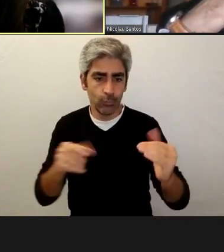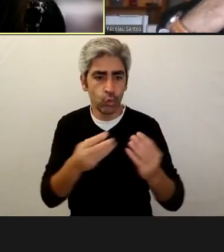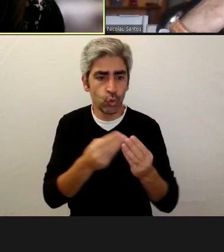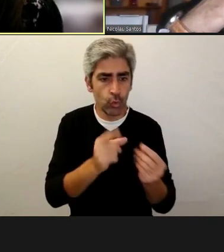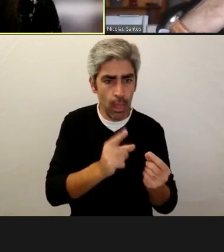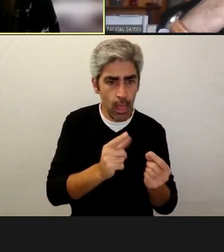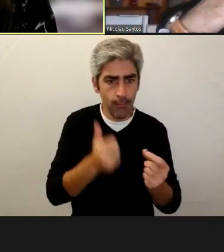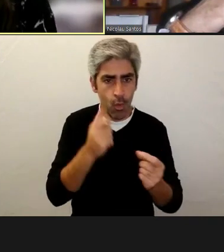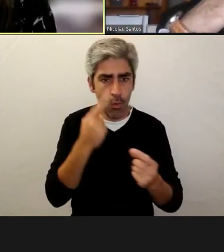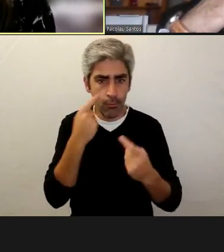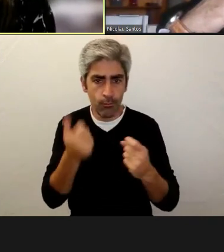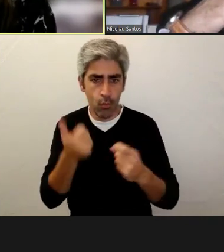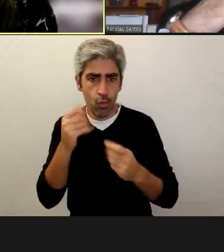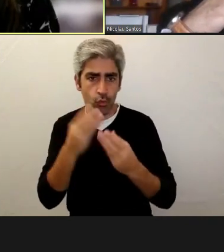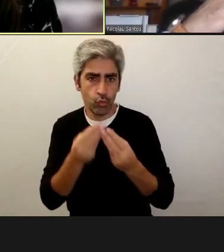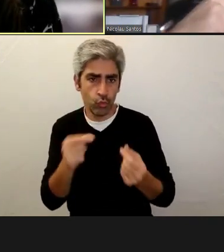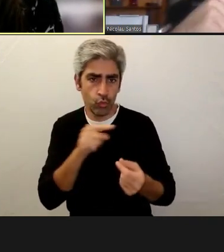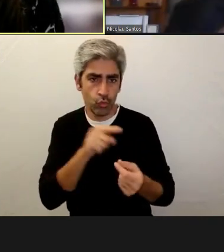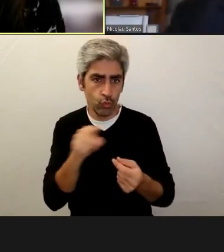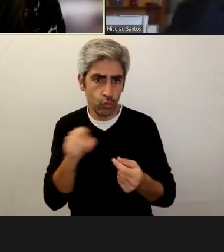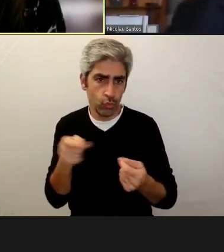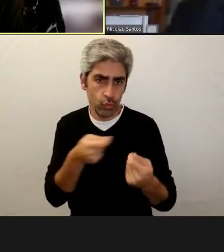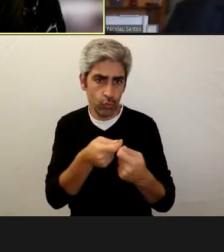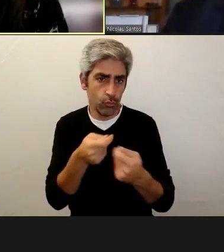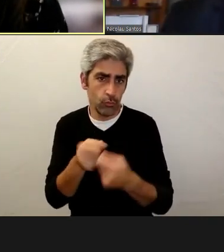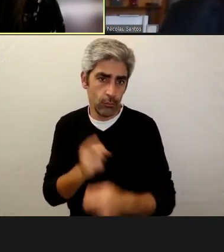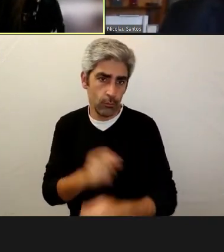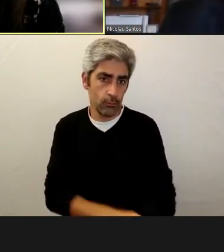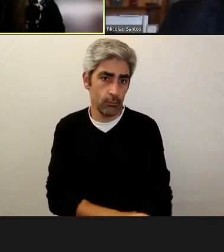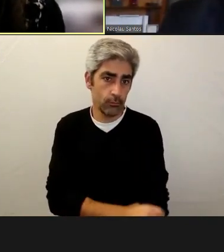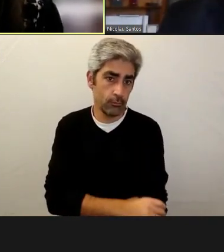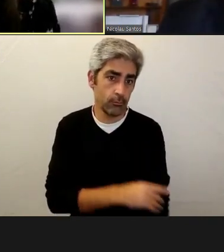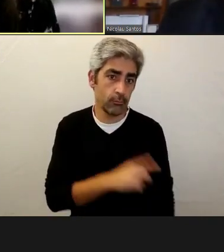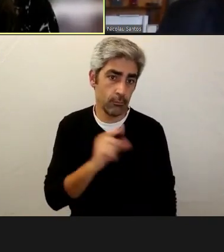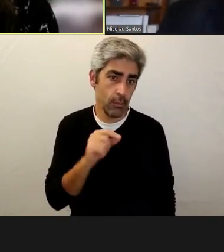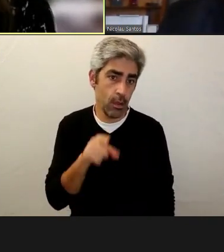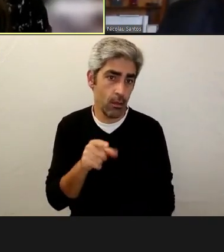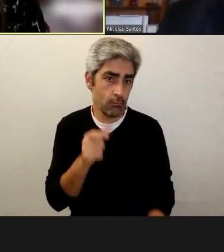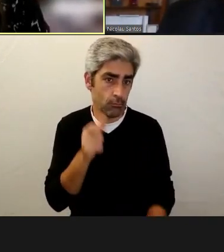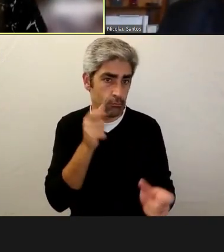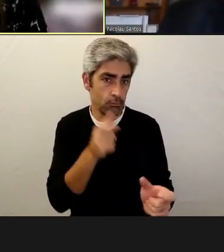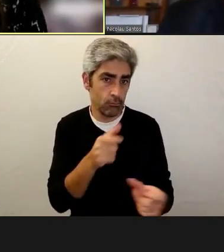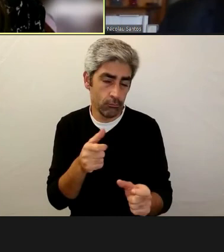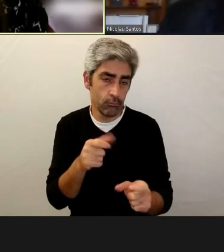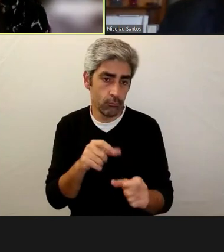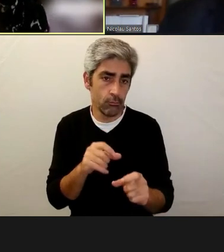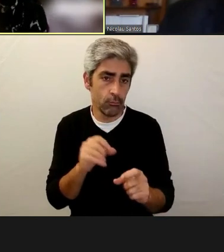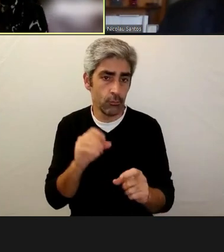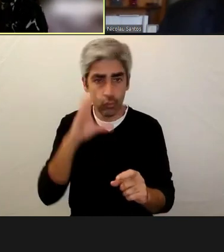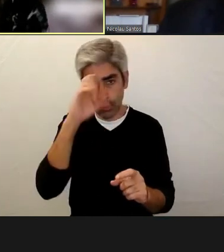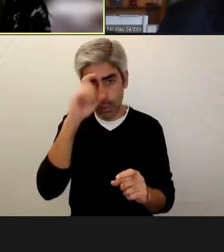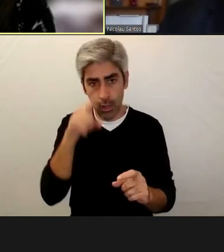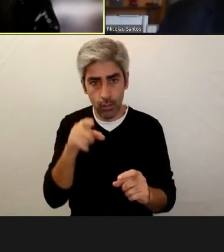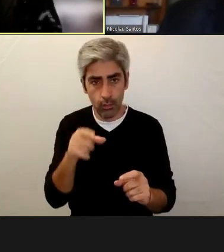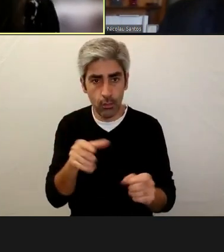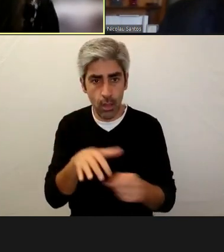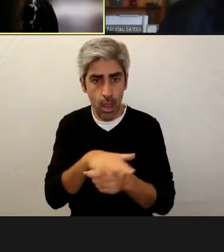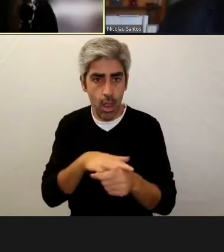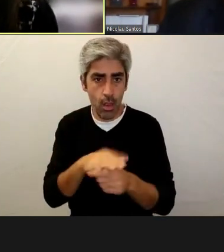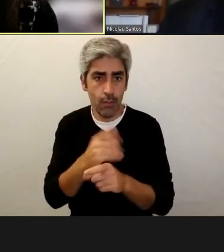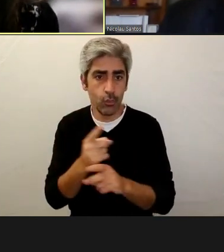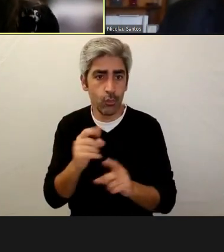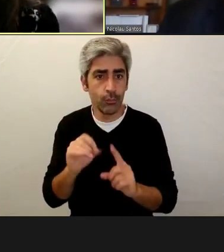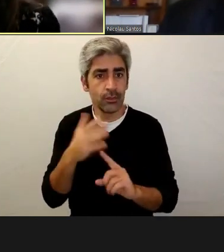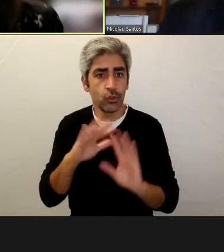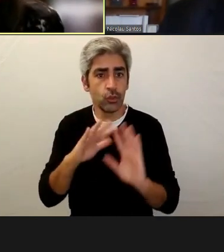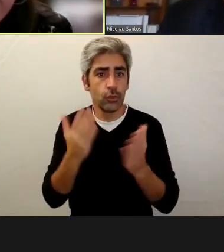melhores soluções. Portanto, também é um crivo à atuação do Estado nesse domínio, precisamente porque é um princípio